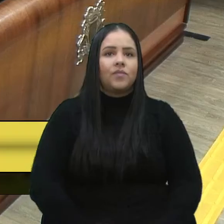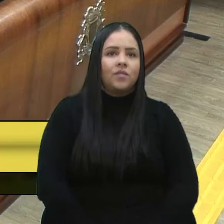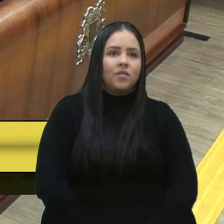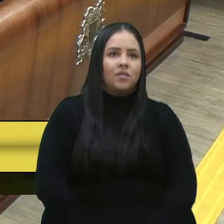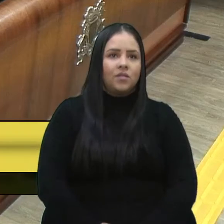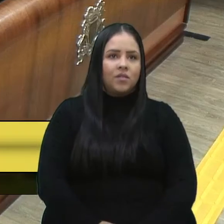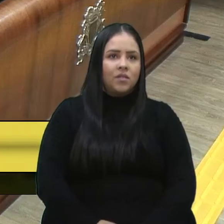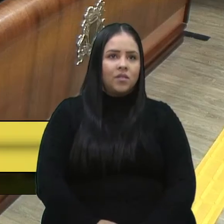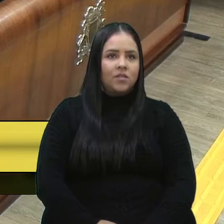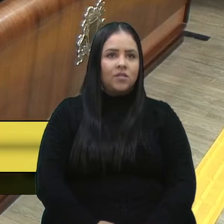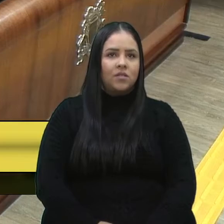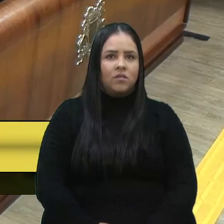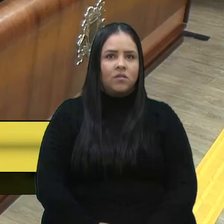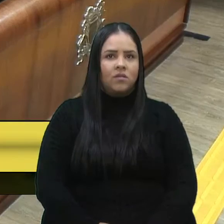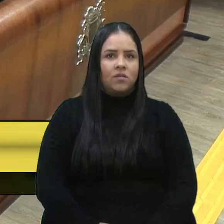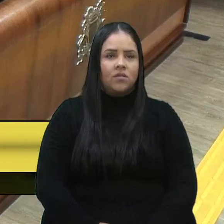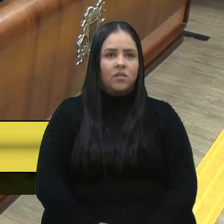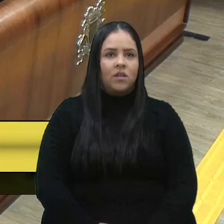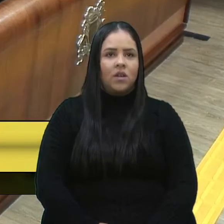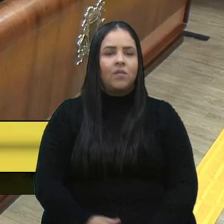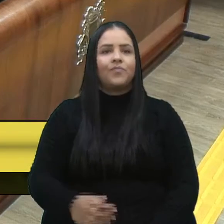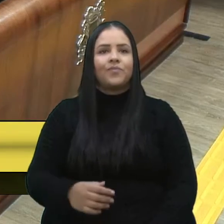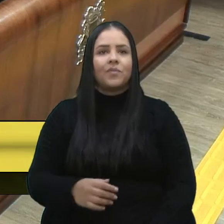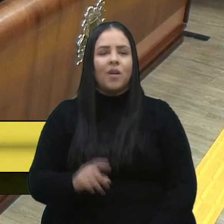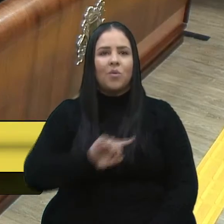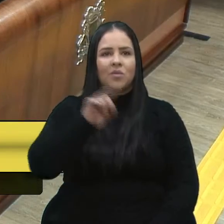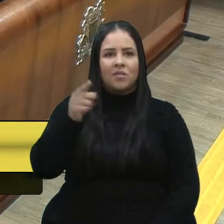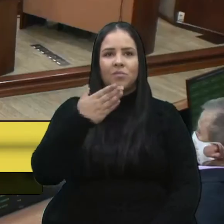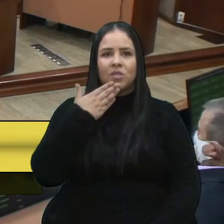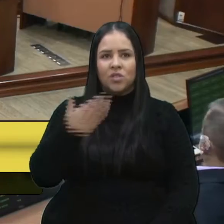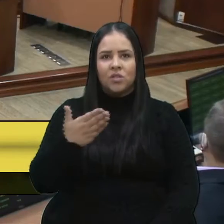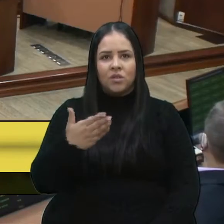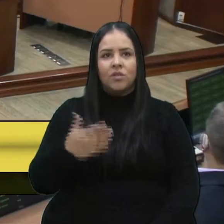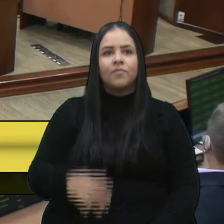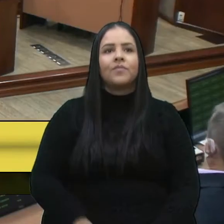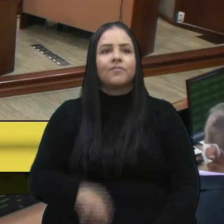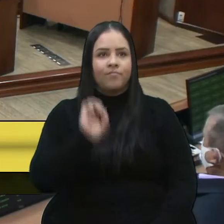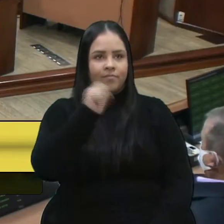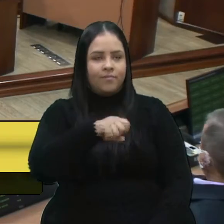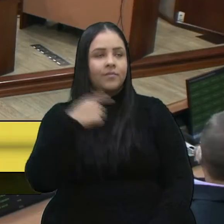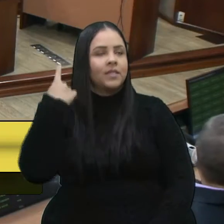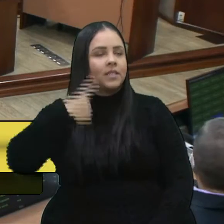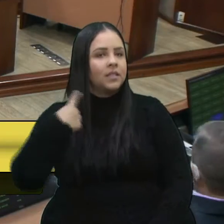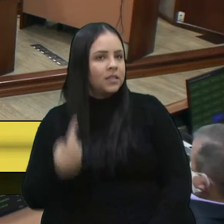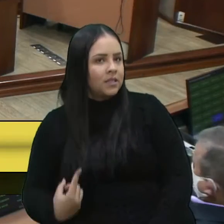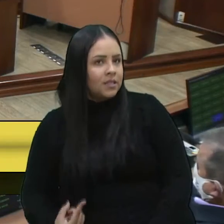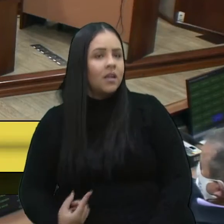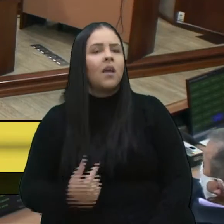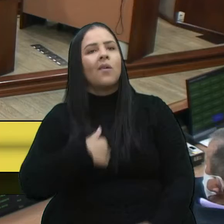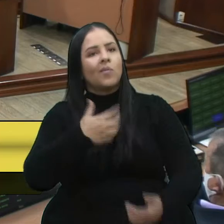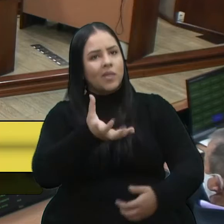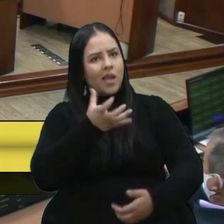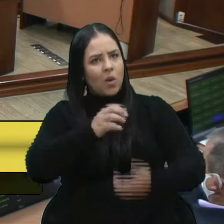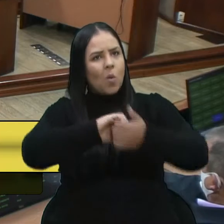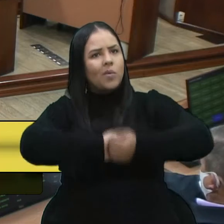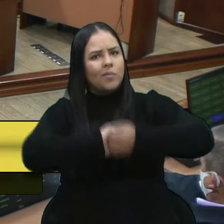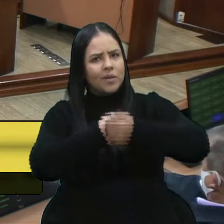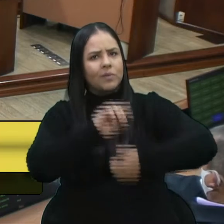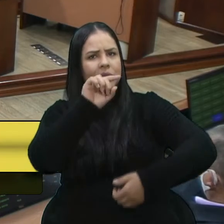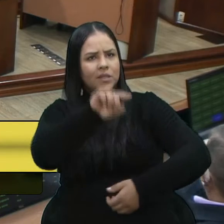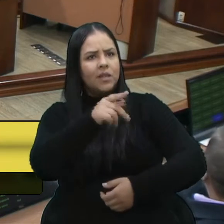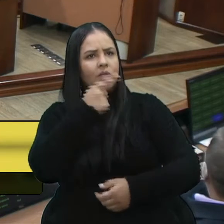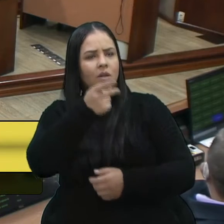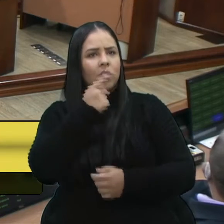Alguém pediu pena? Em declaração de... Bom, vereadora Rosa, acho que quero lhe cumprimentar pela sua abordagem, né? Acho que são dois temas bem importantes,